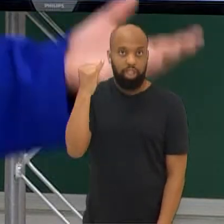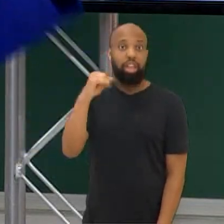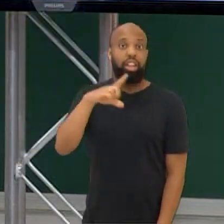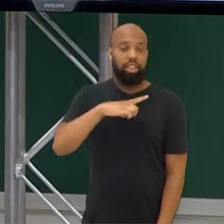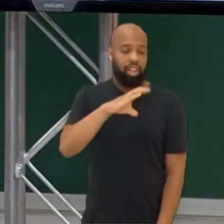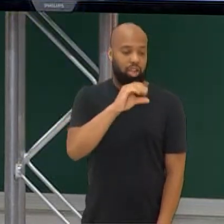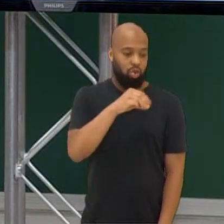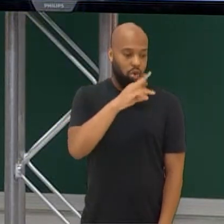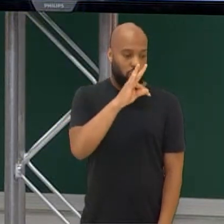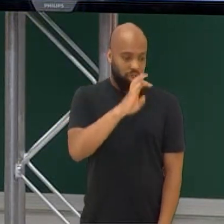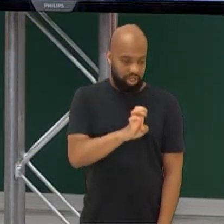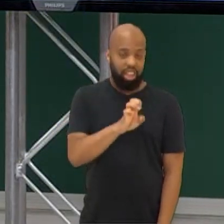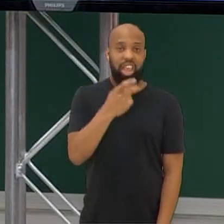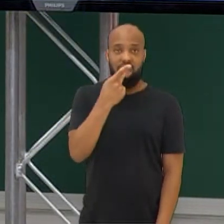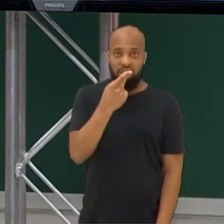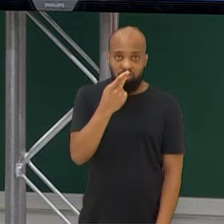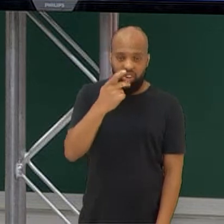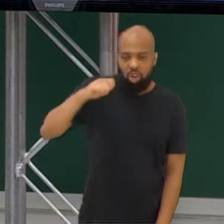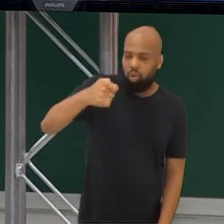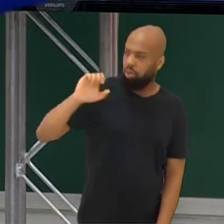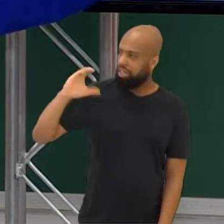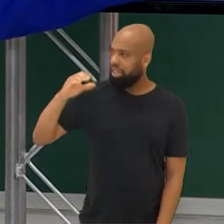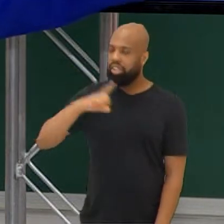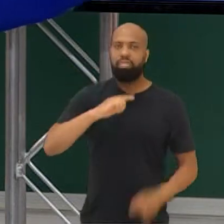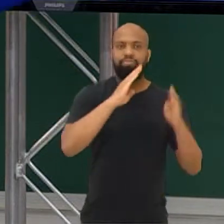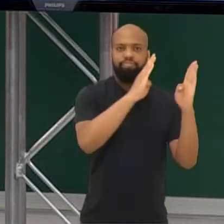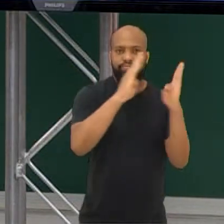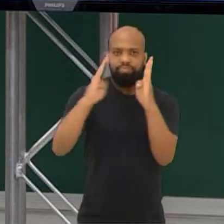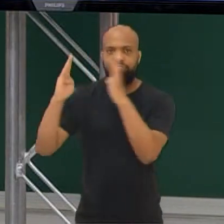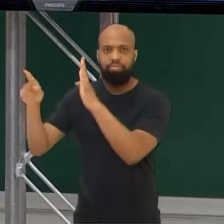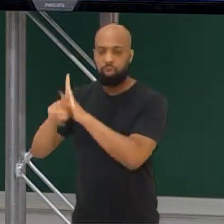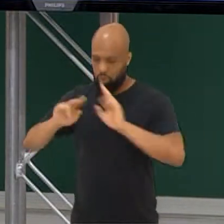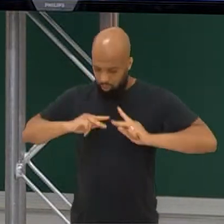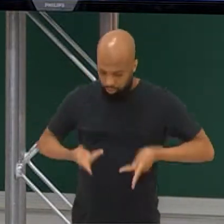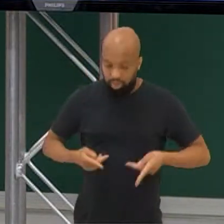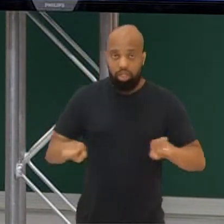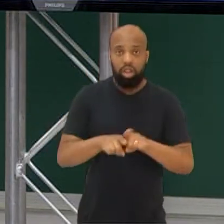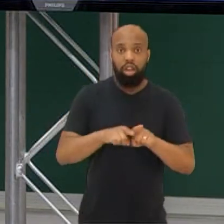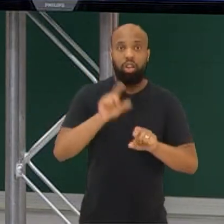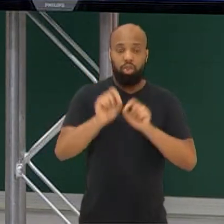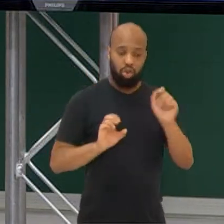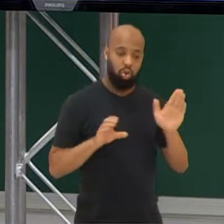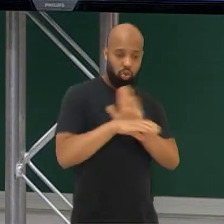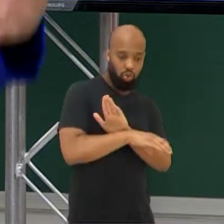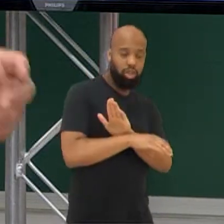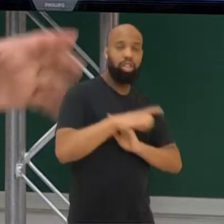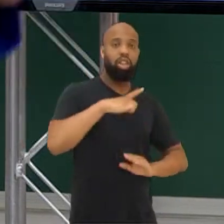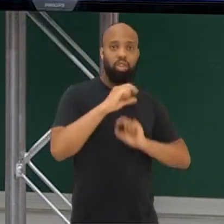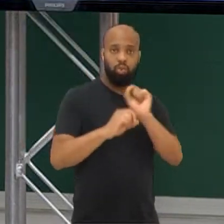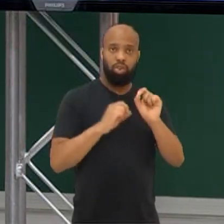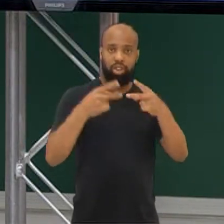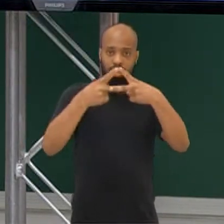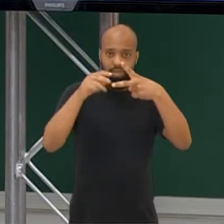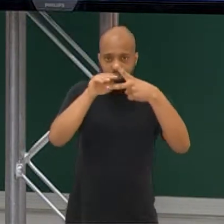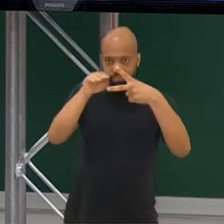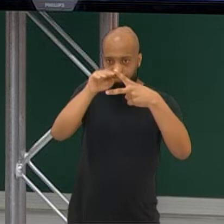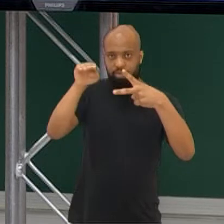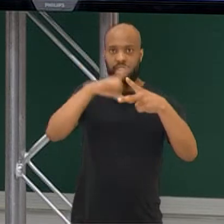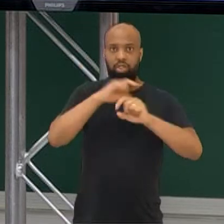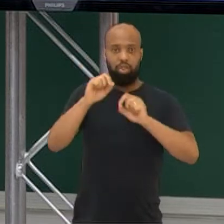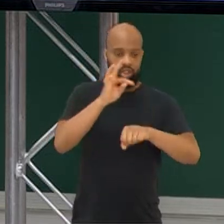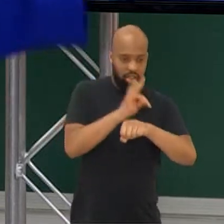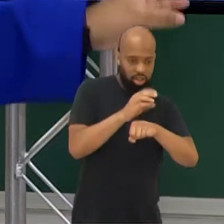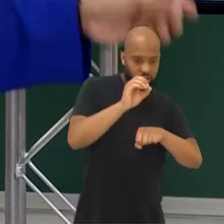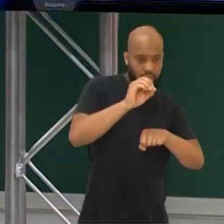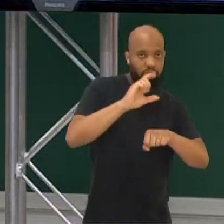Auguste Comte traz para a ciência e para os estágios da humanidade um conceito em que hierarquicamente nós passamos do